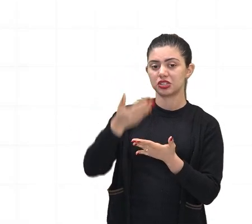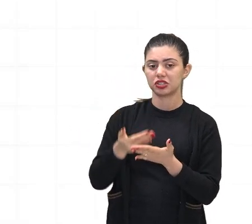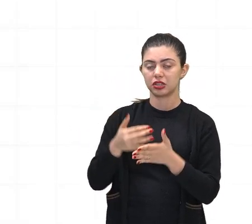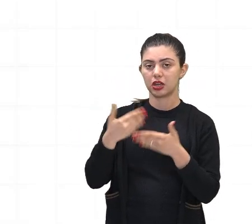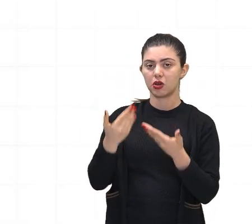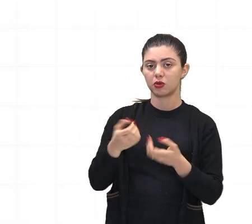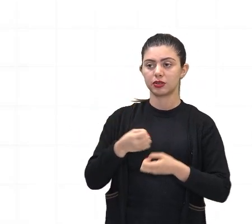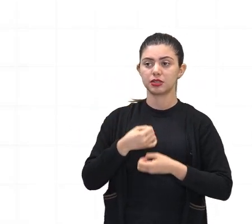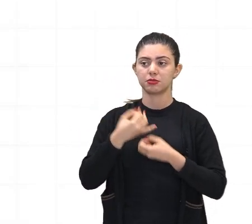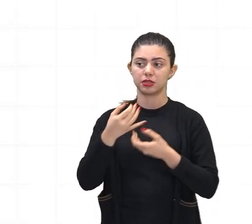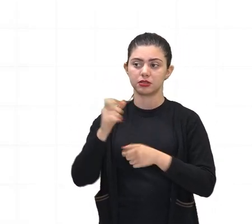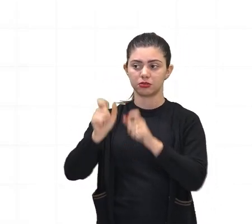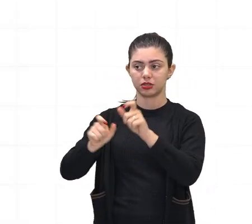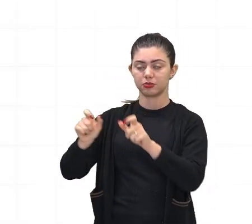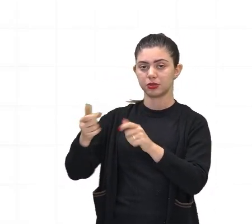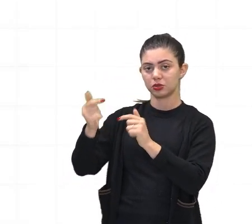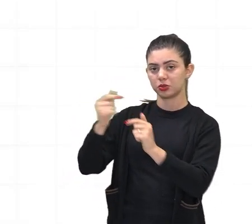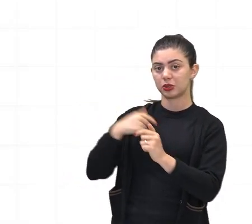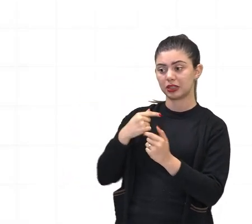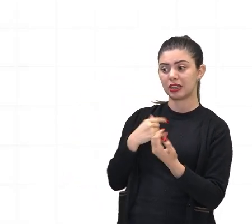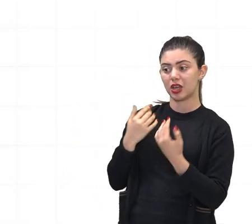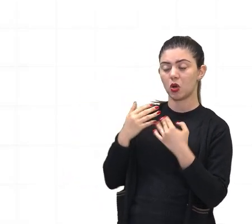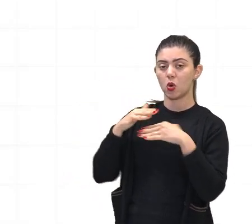de expressão de outras pessoas.